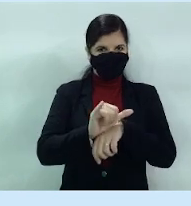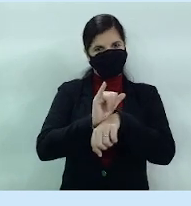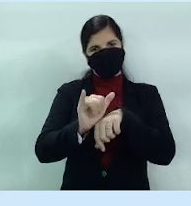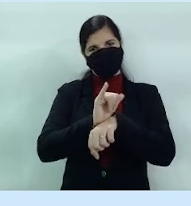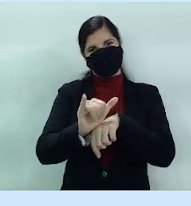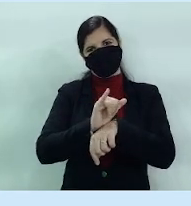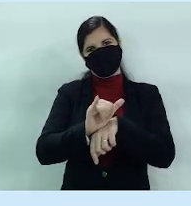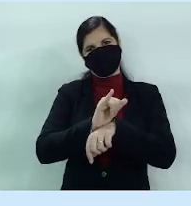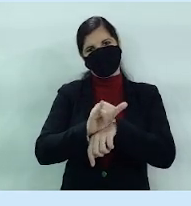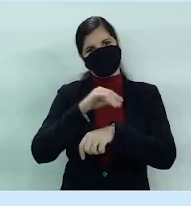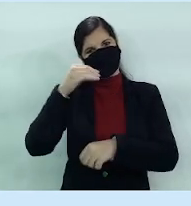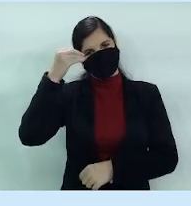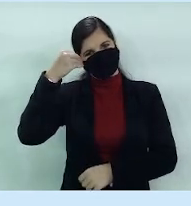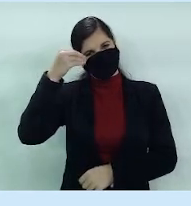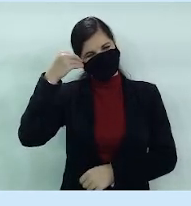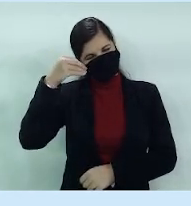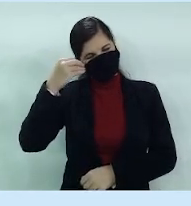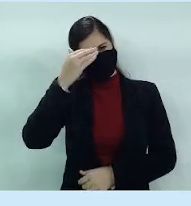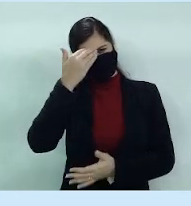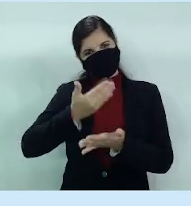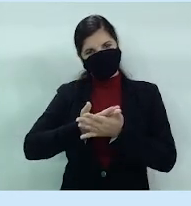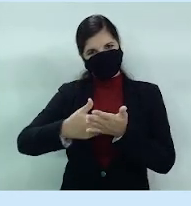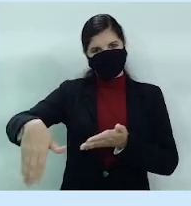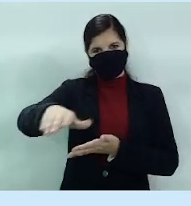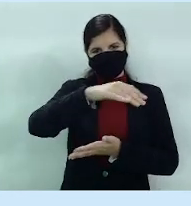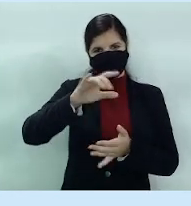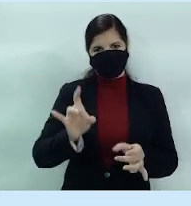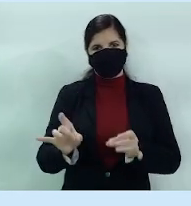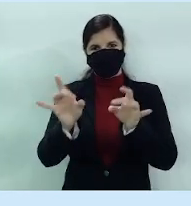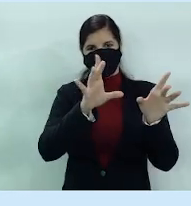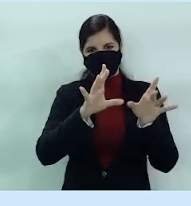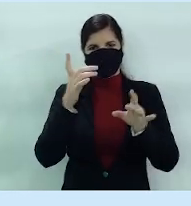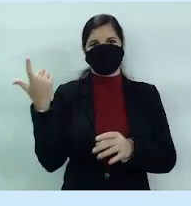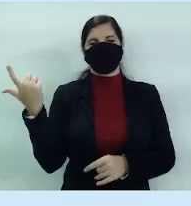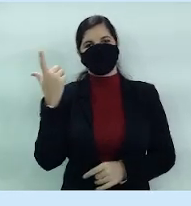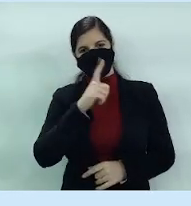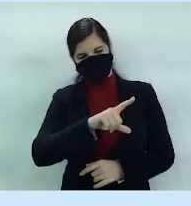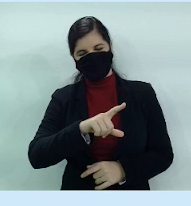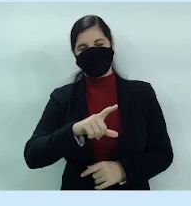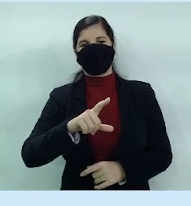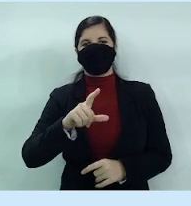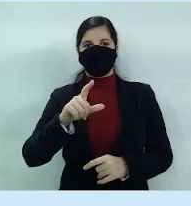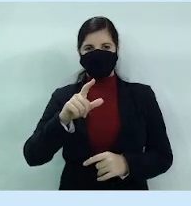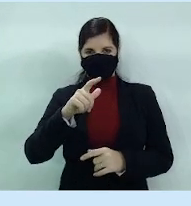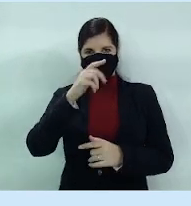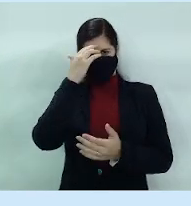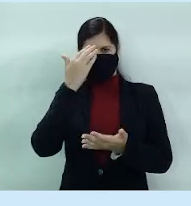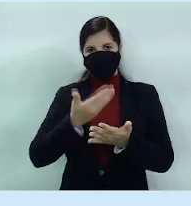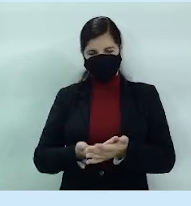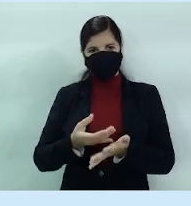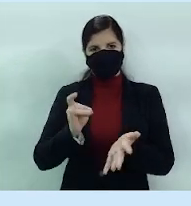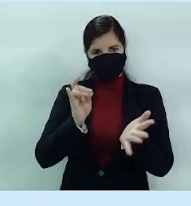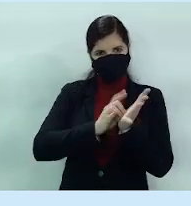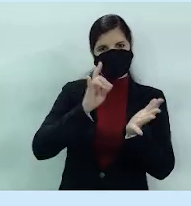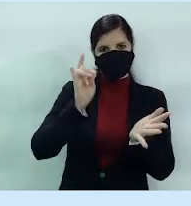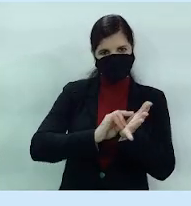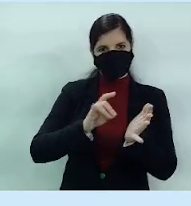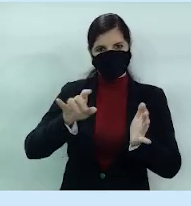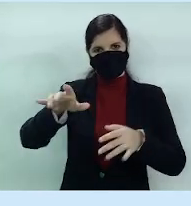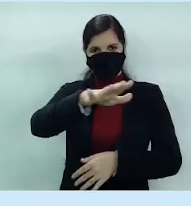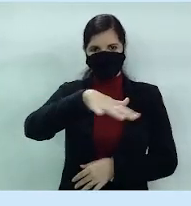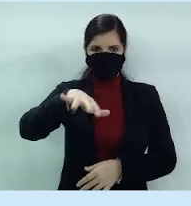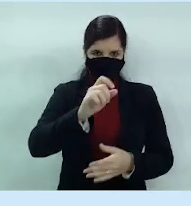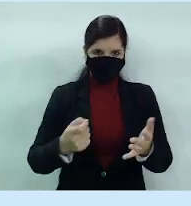estratégia de persuasão e também consegue trazer uma credibilidade muito forte para o